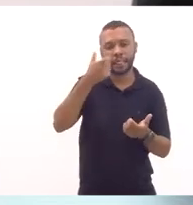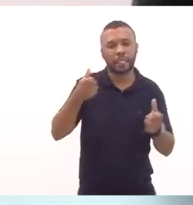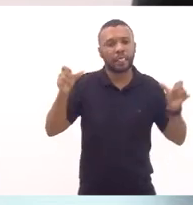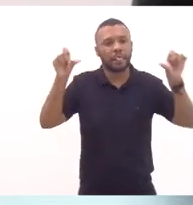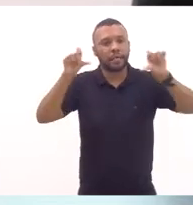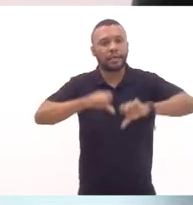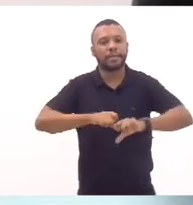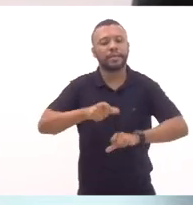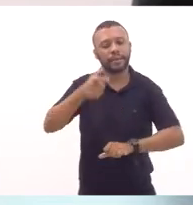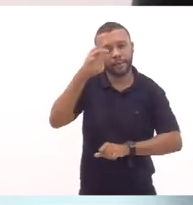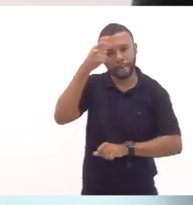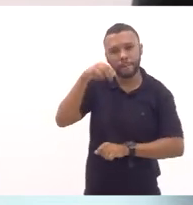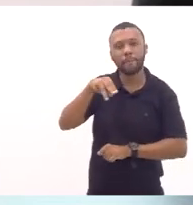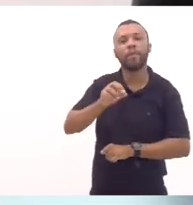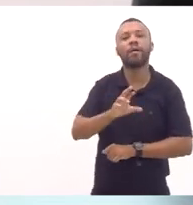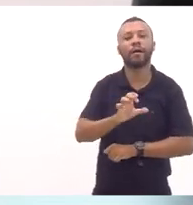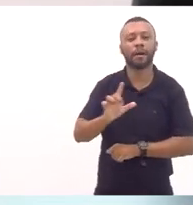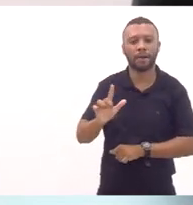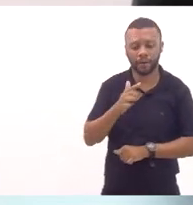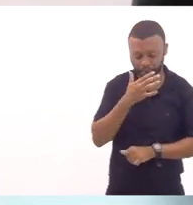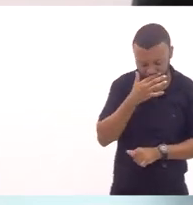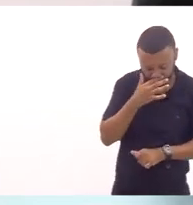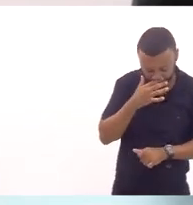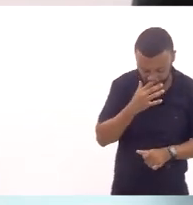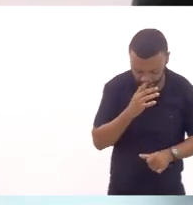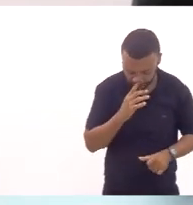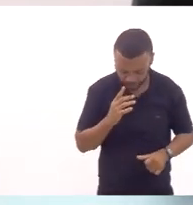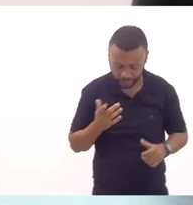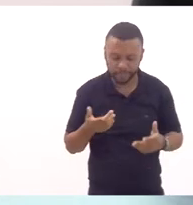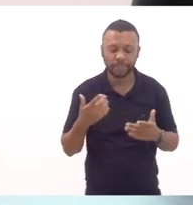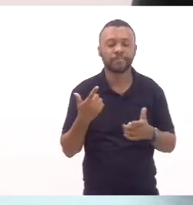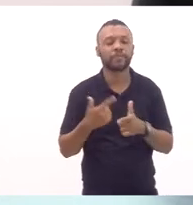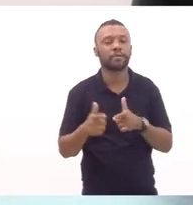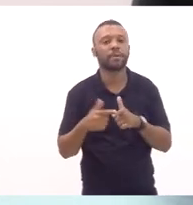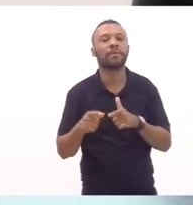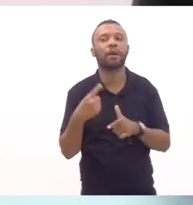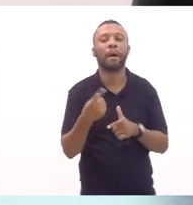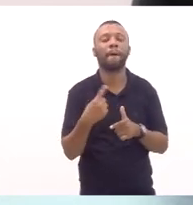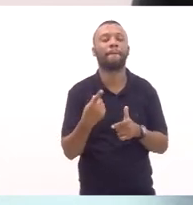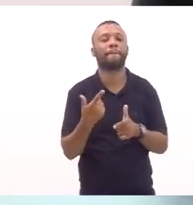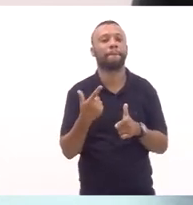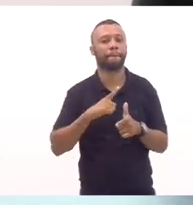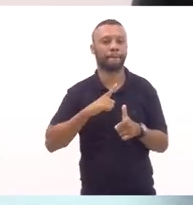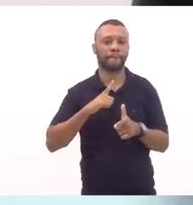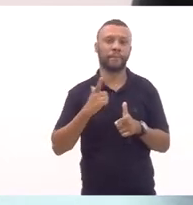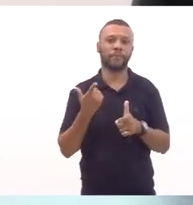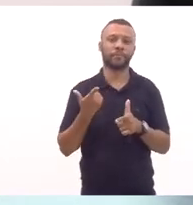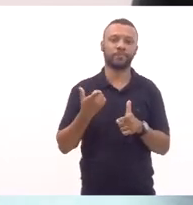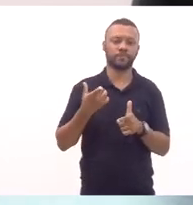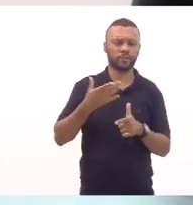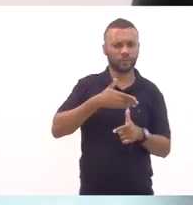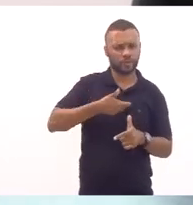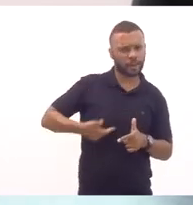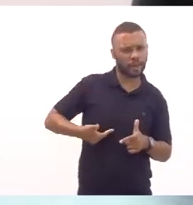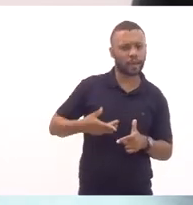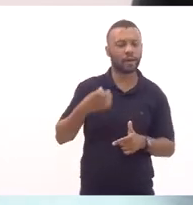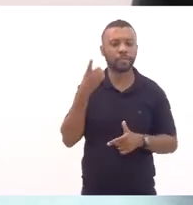O problema é que nós temos, né, governantes, parlamentares, políticos,